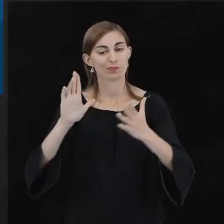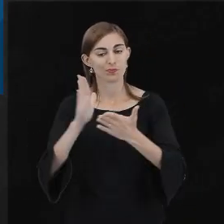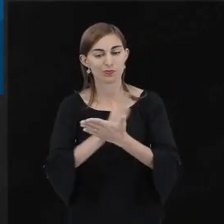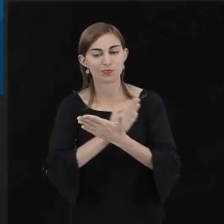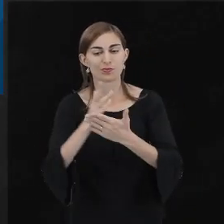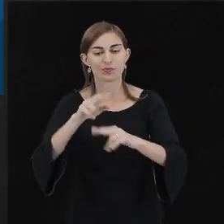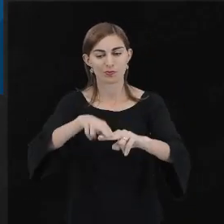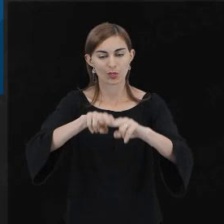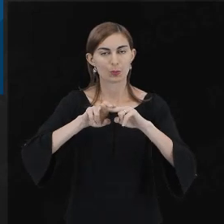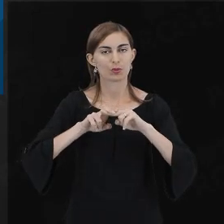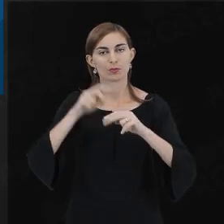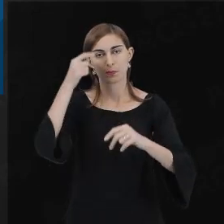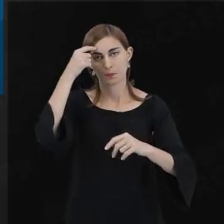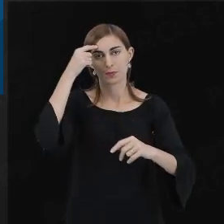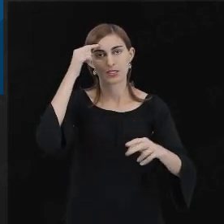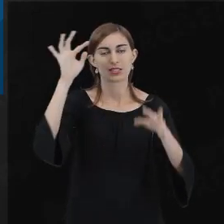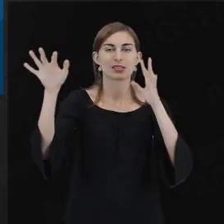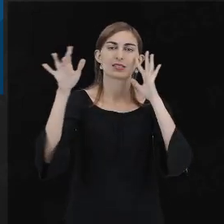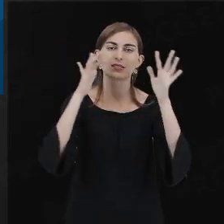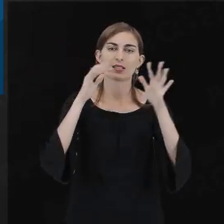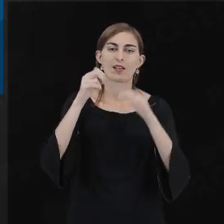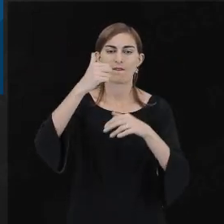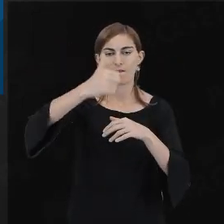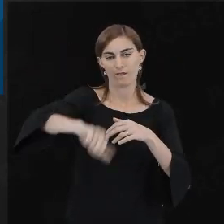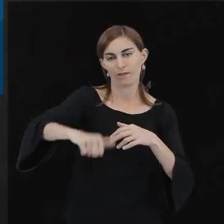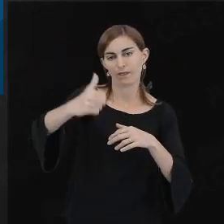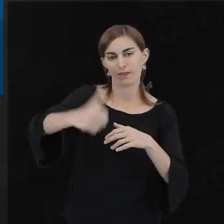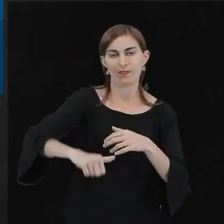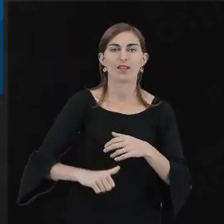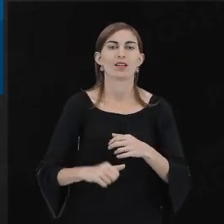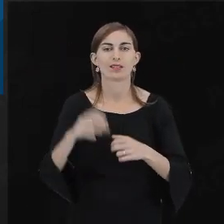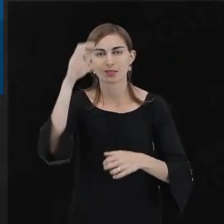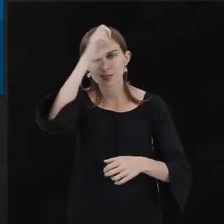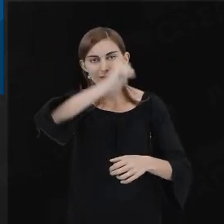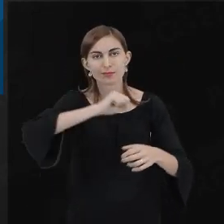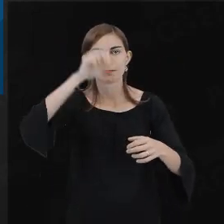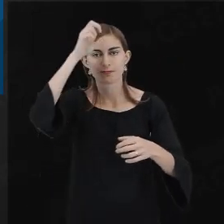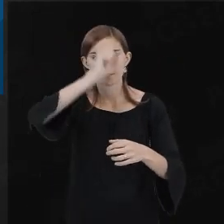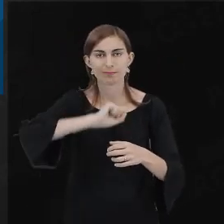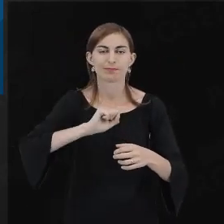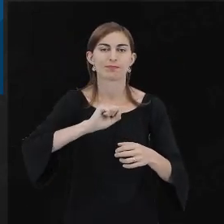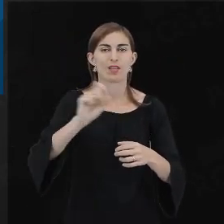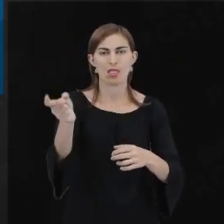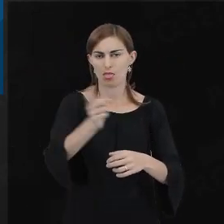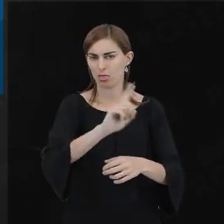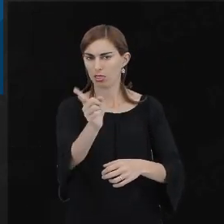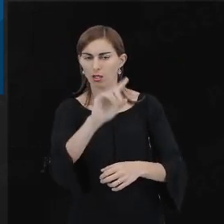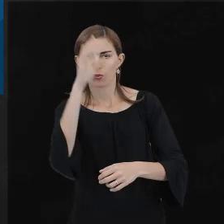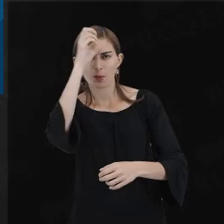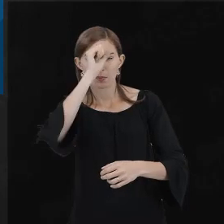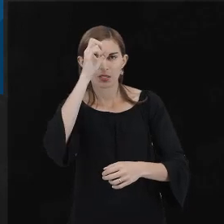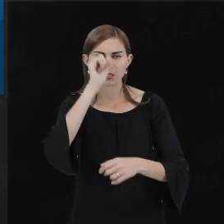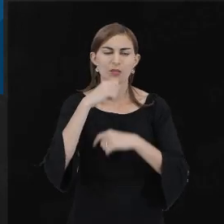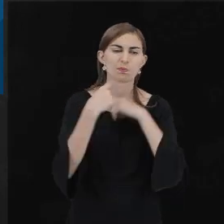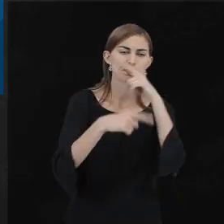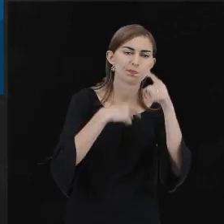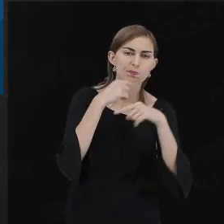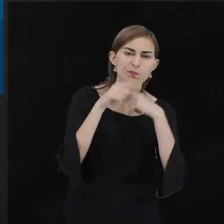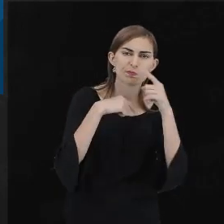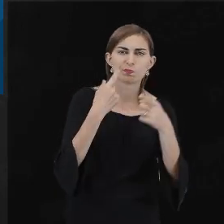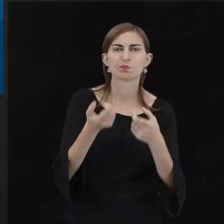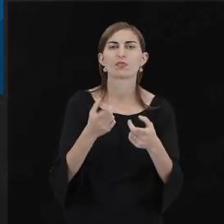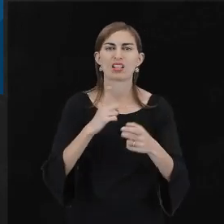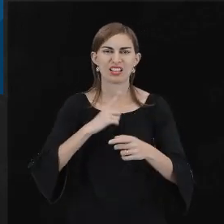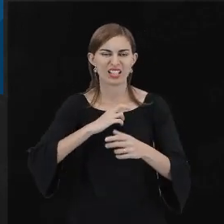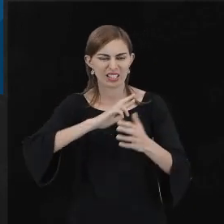gente pensar nessa avaliação da aprendizagem e da não aprendizagem, né? A gente tem altos